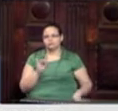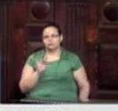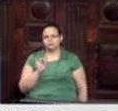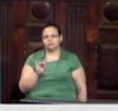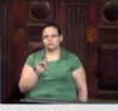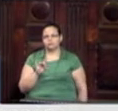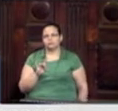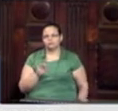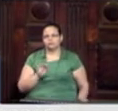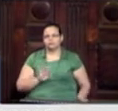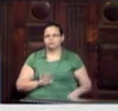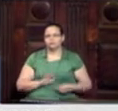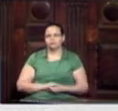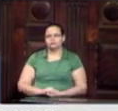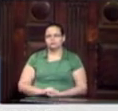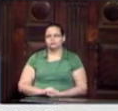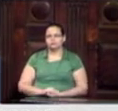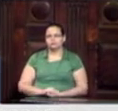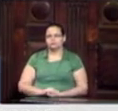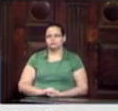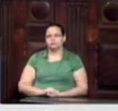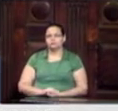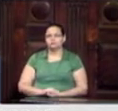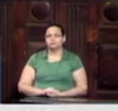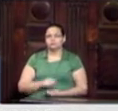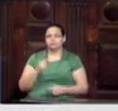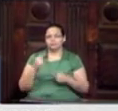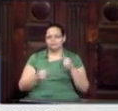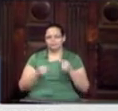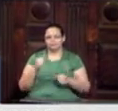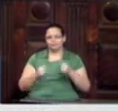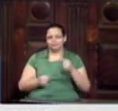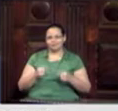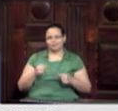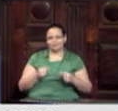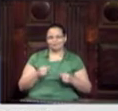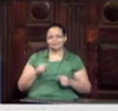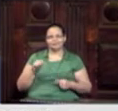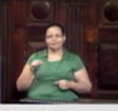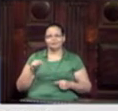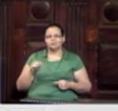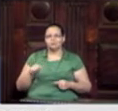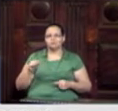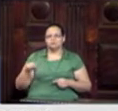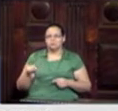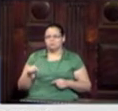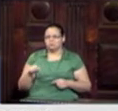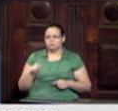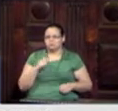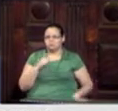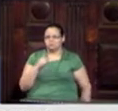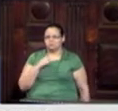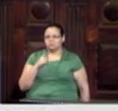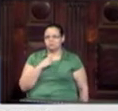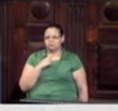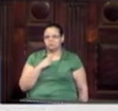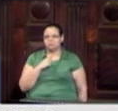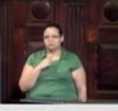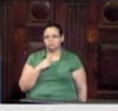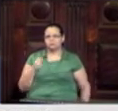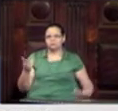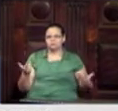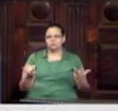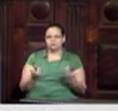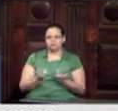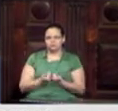uma banda. Ora, a política e o parlamento, ela tem uma arte